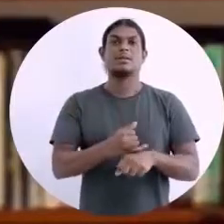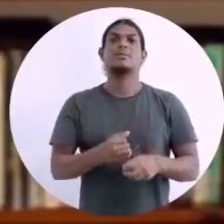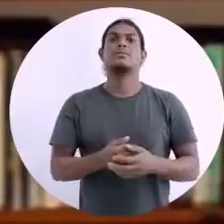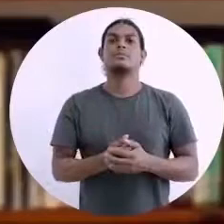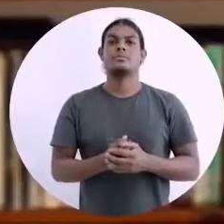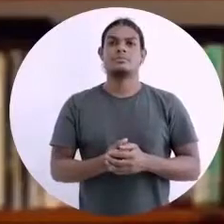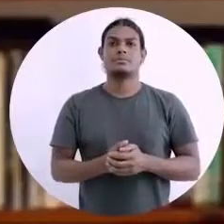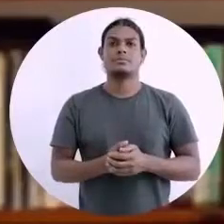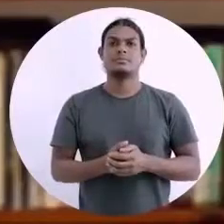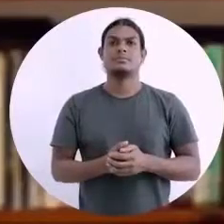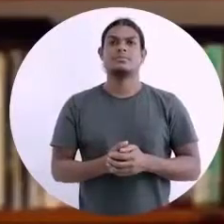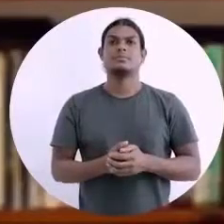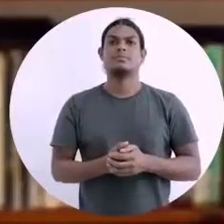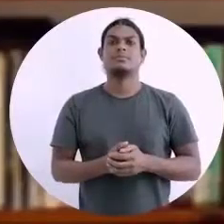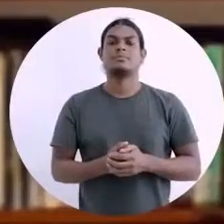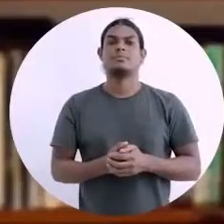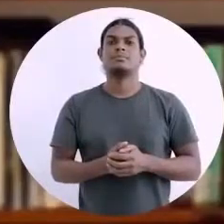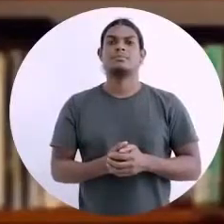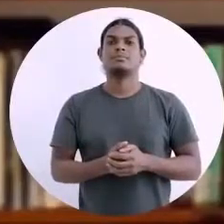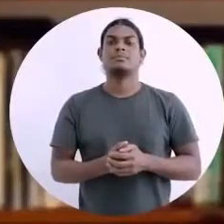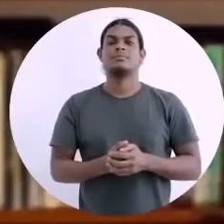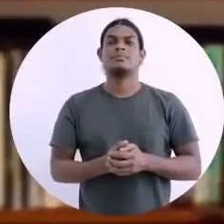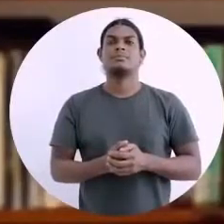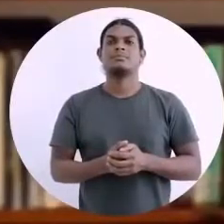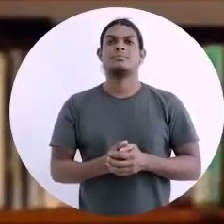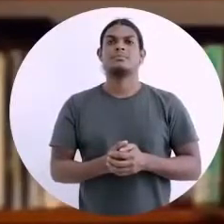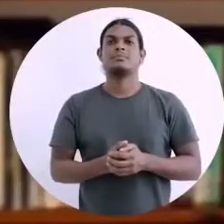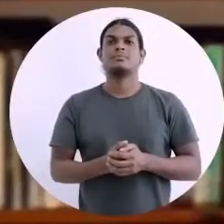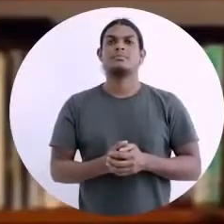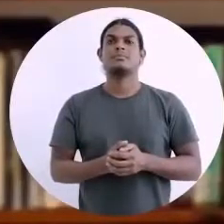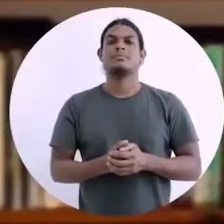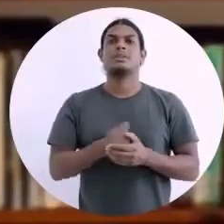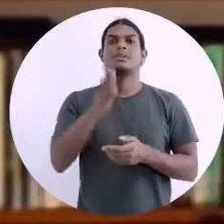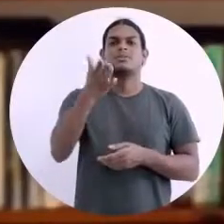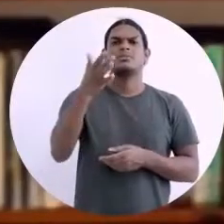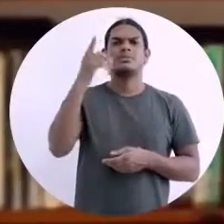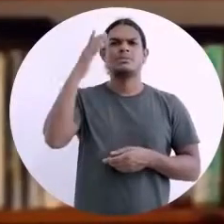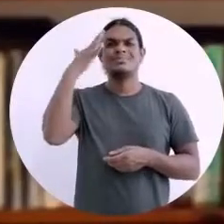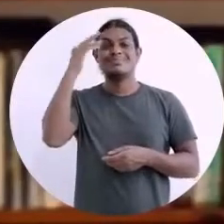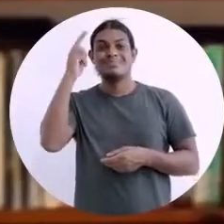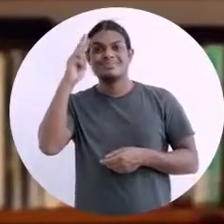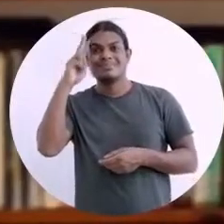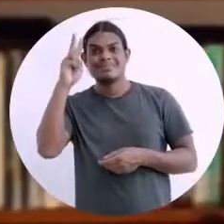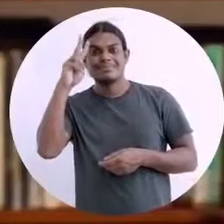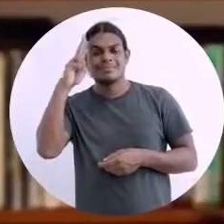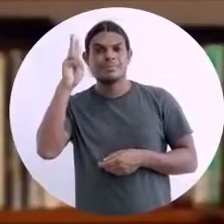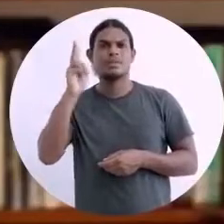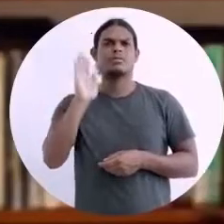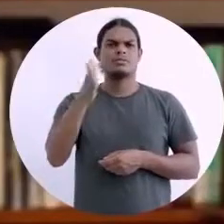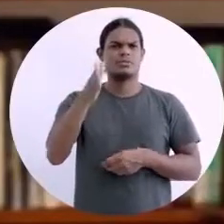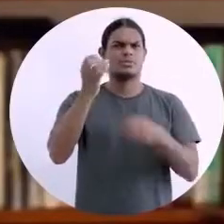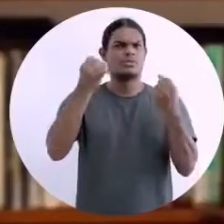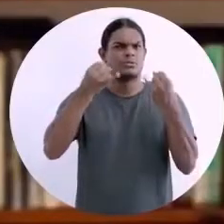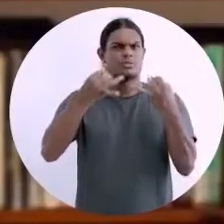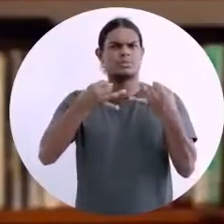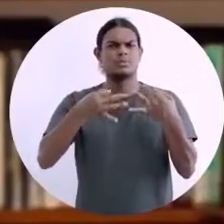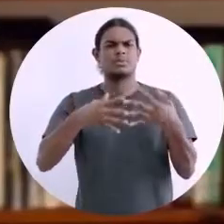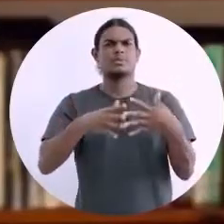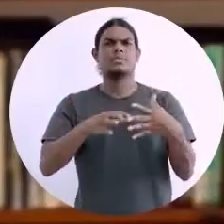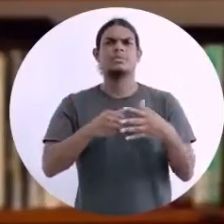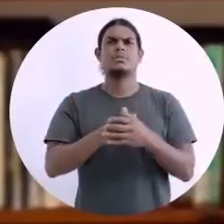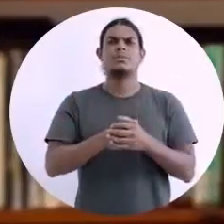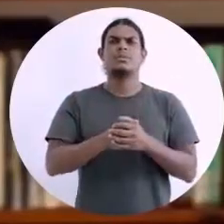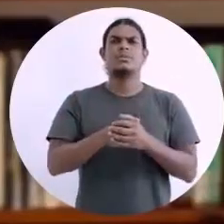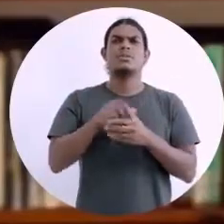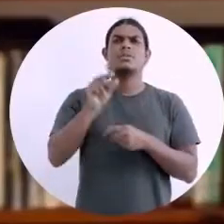que a representação dele era pelo código, tá certo? Então vocês devem lembrar que eu falei classe 100, 200, 300, e